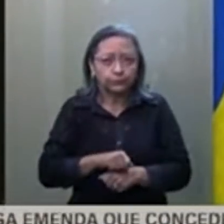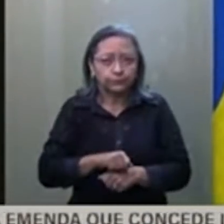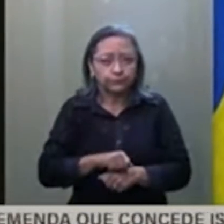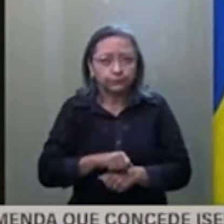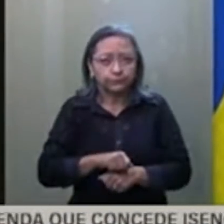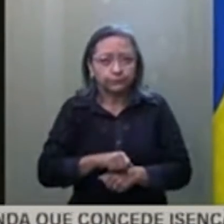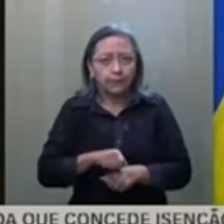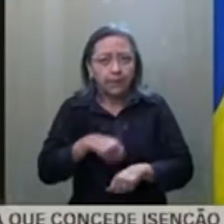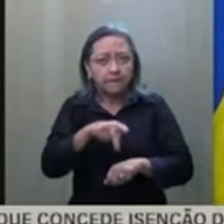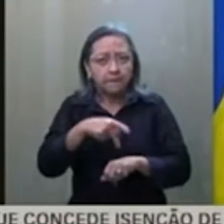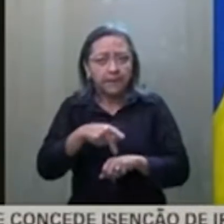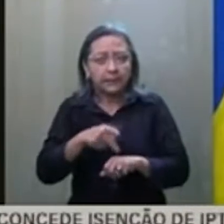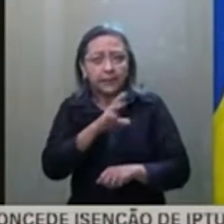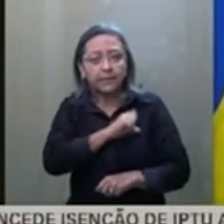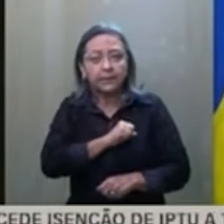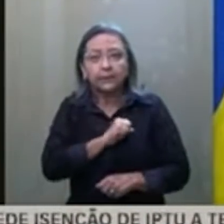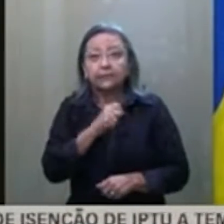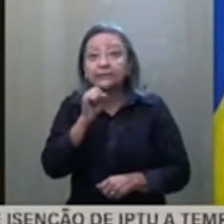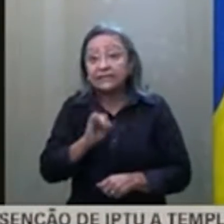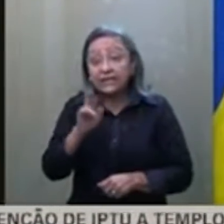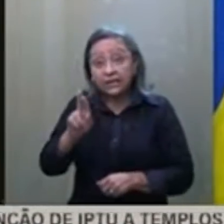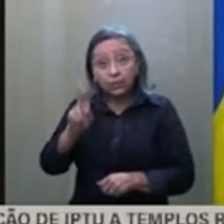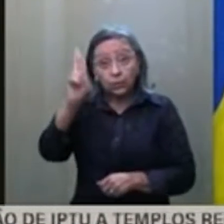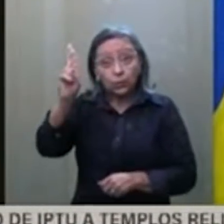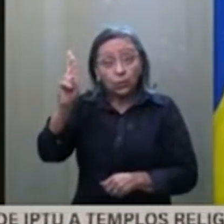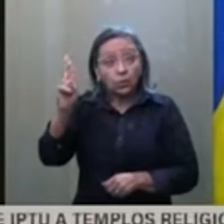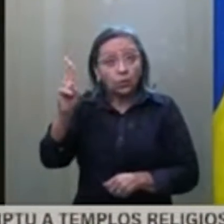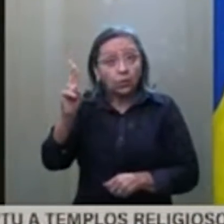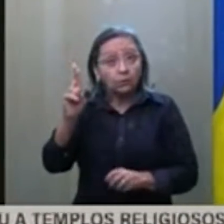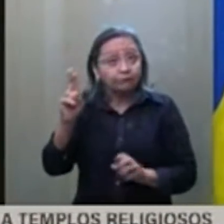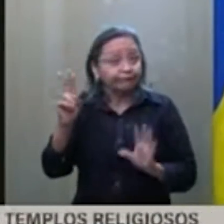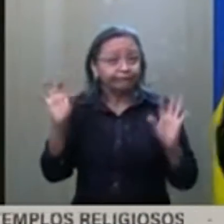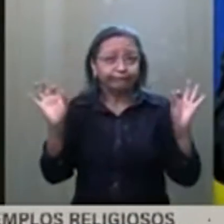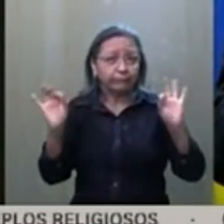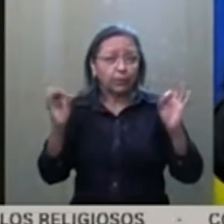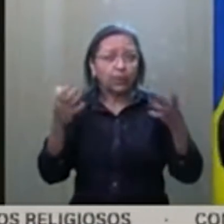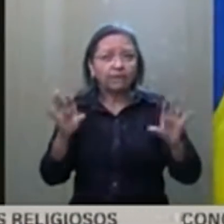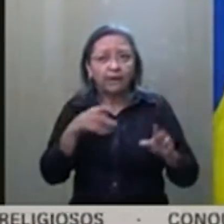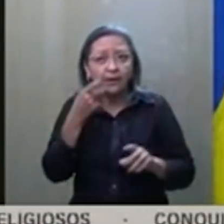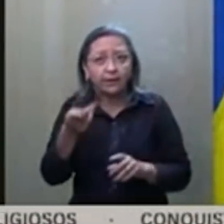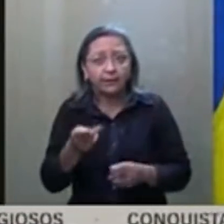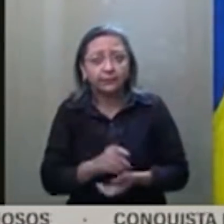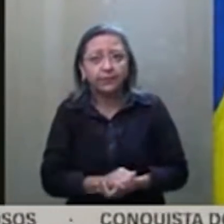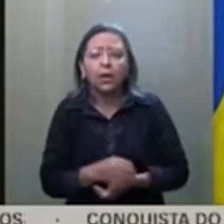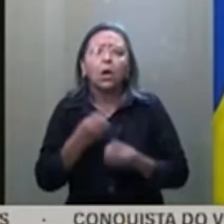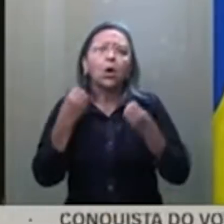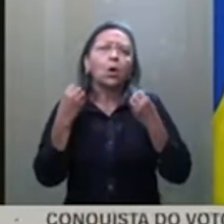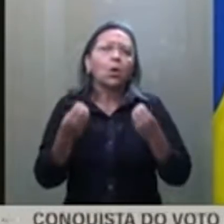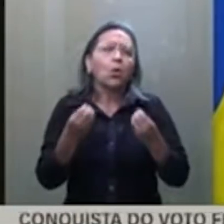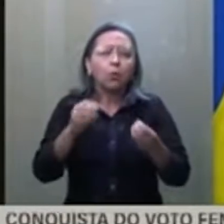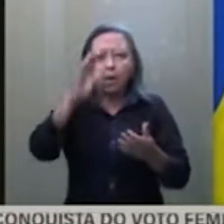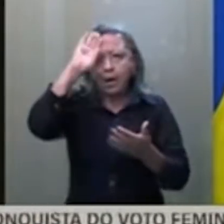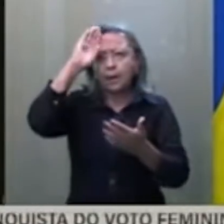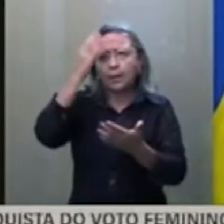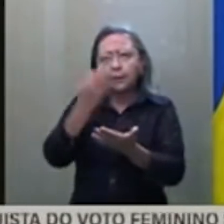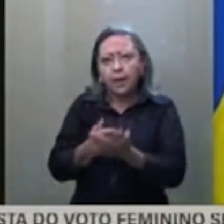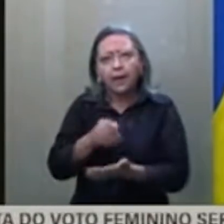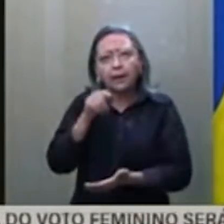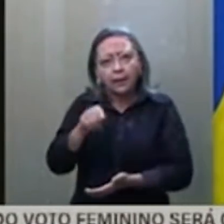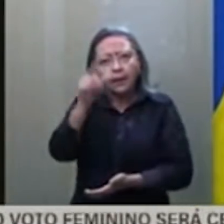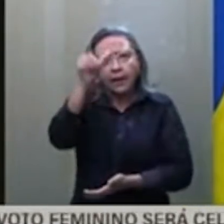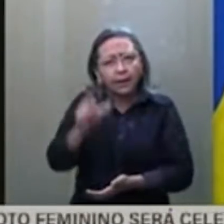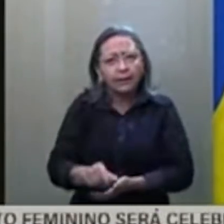se o dono nega própria palavra Como acreditar que